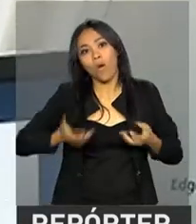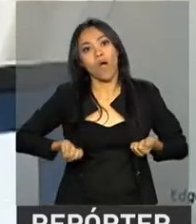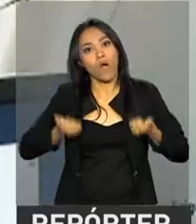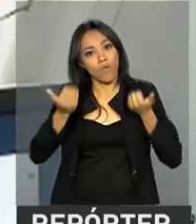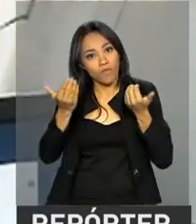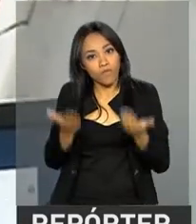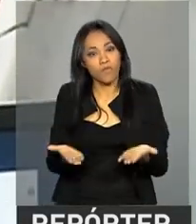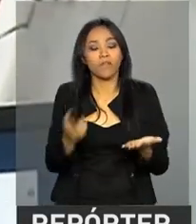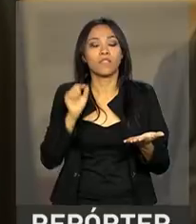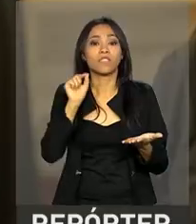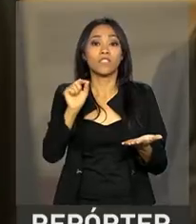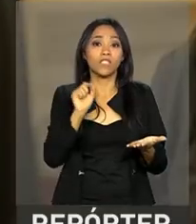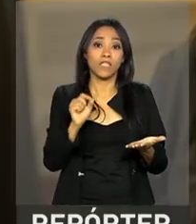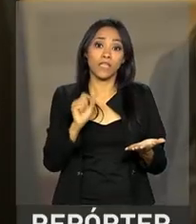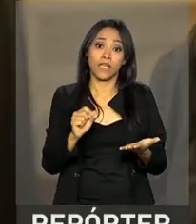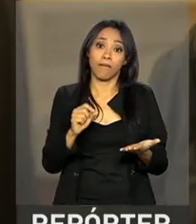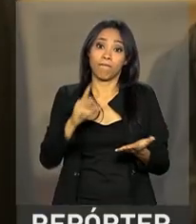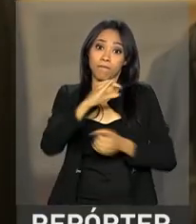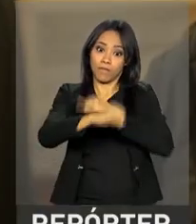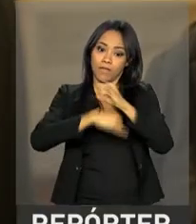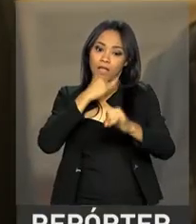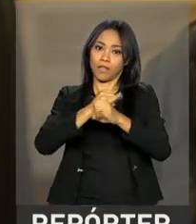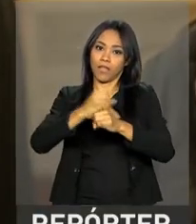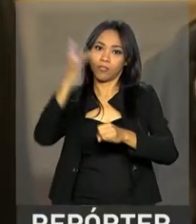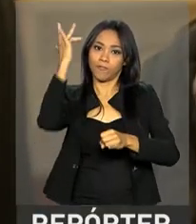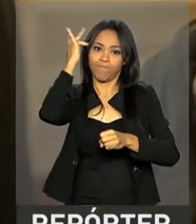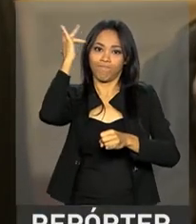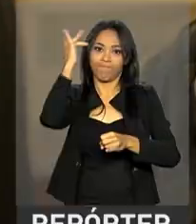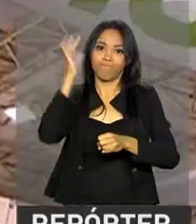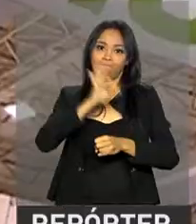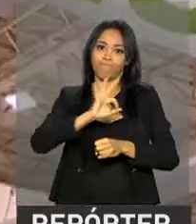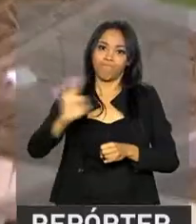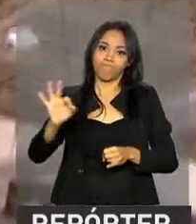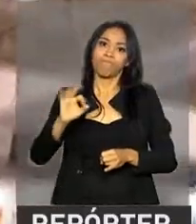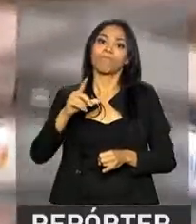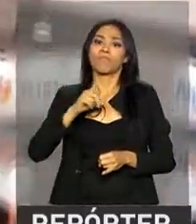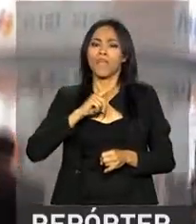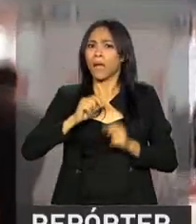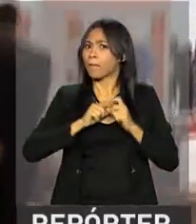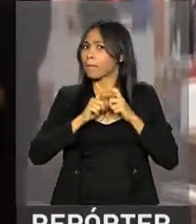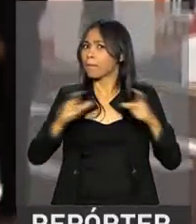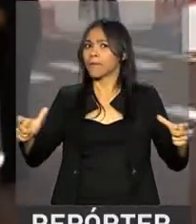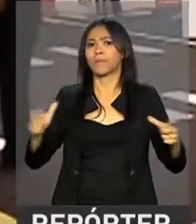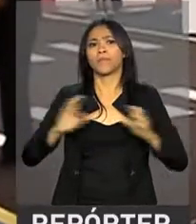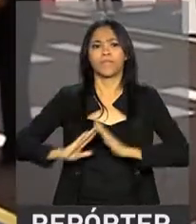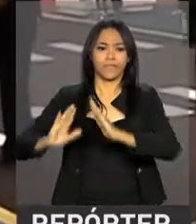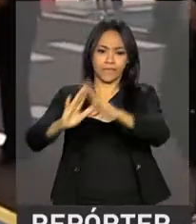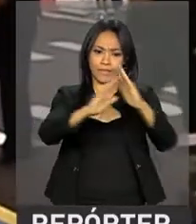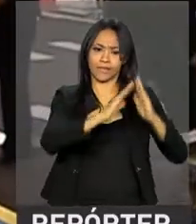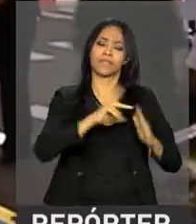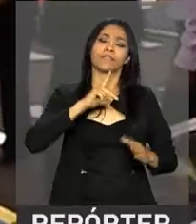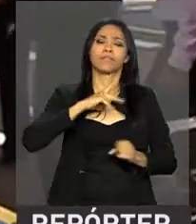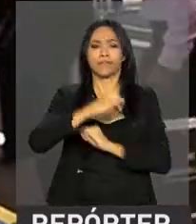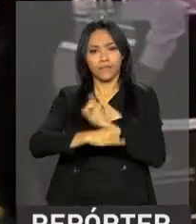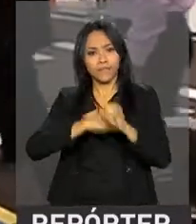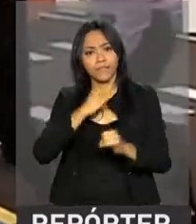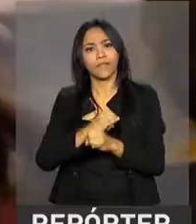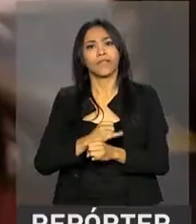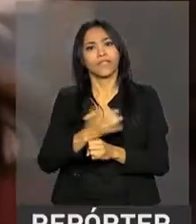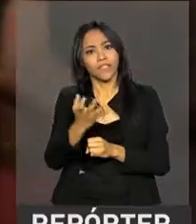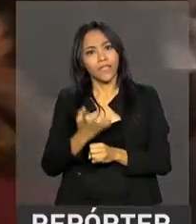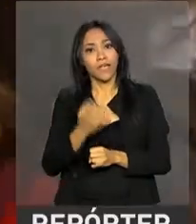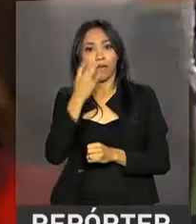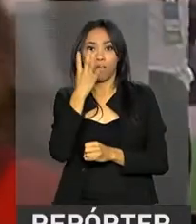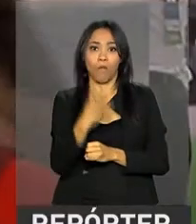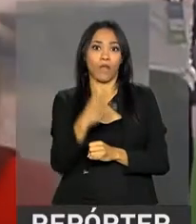tem hoje 57,8 por cento dos domicílios ligados à internet e aposta na ampliação da rede 4g a